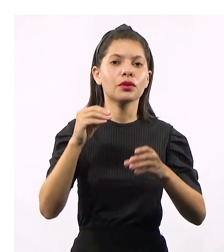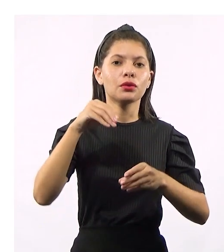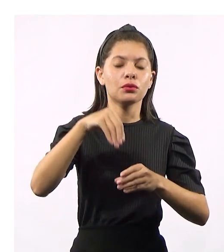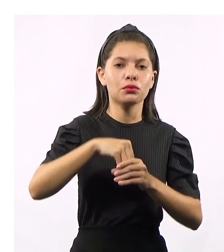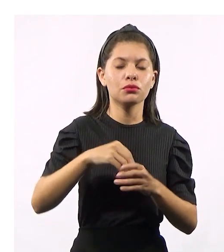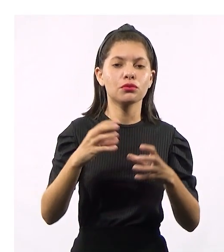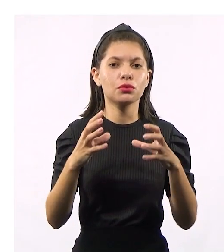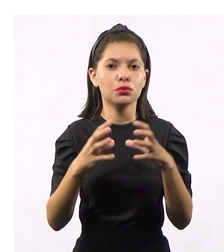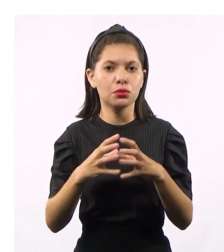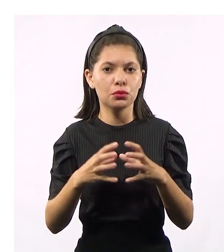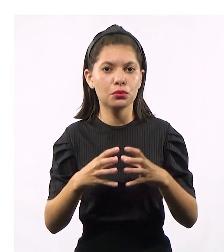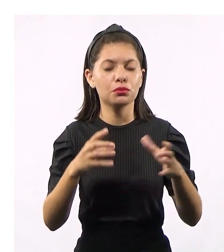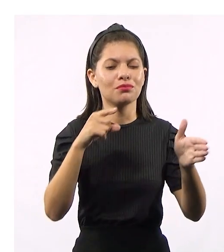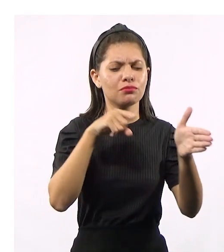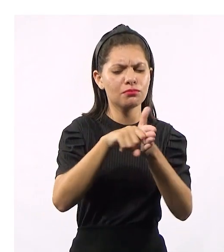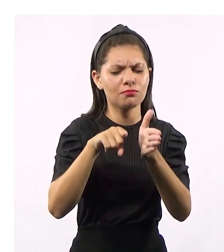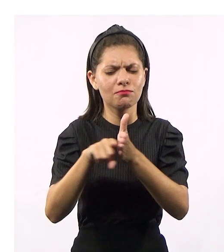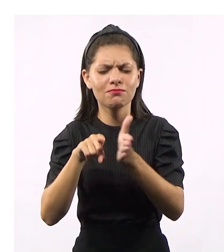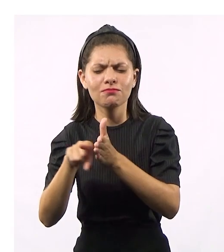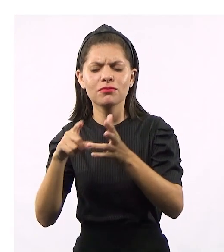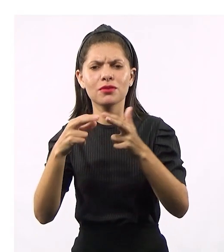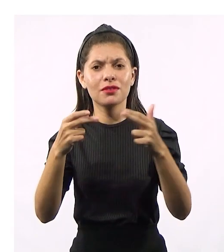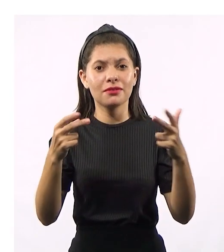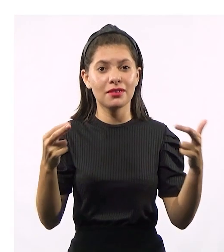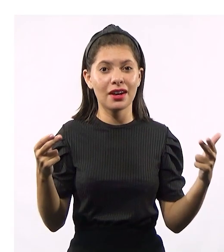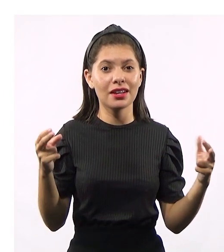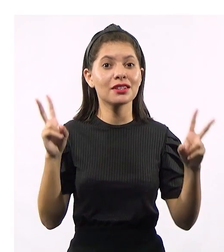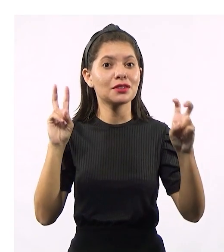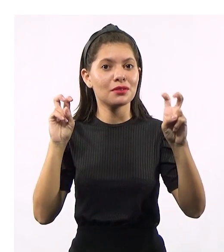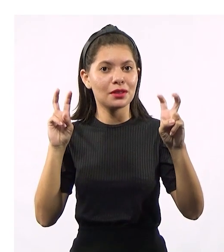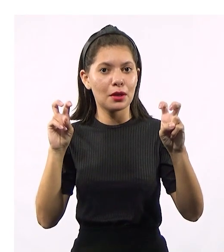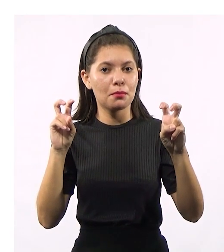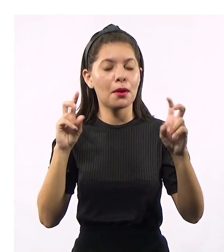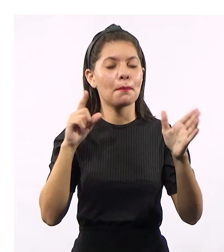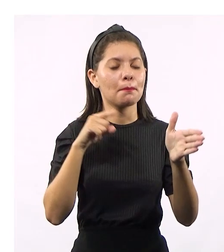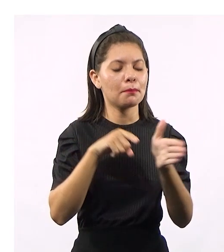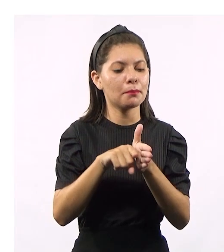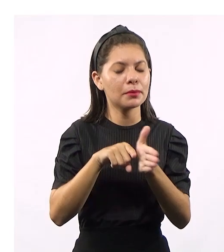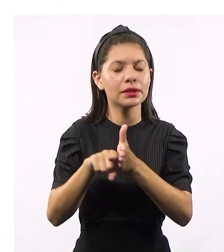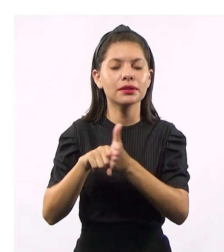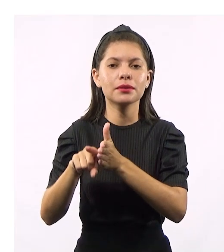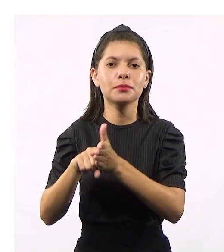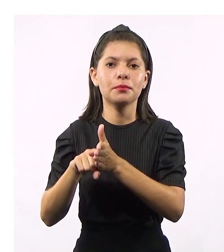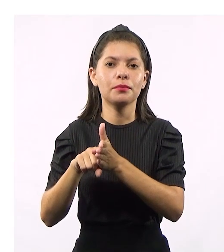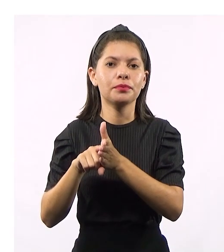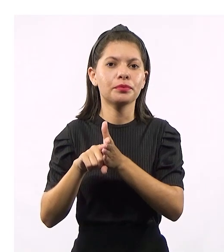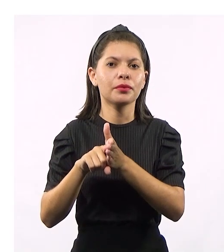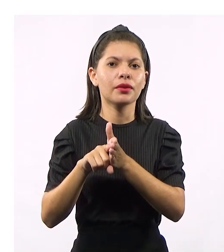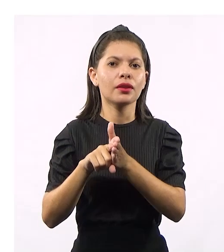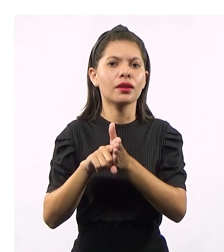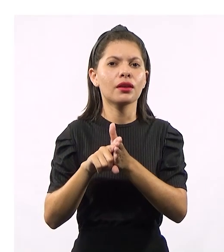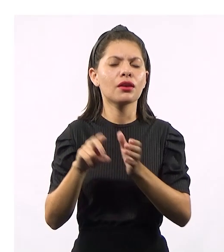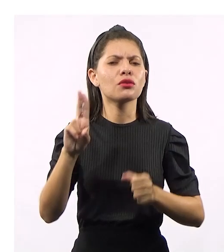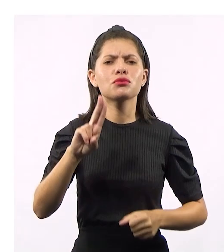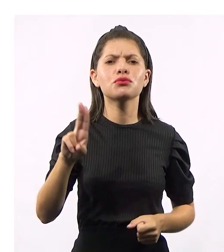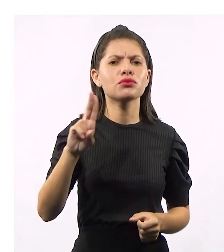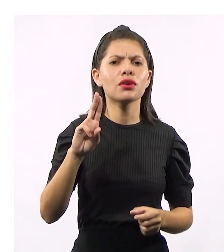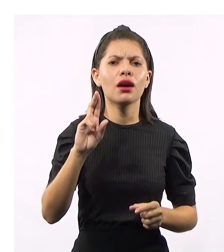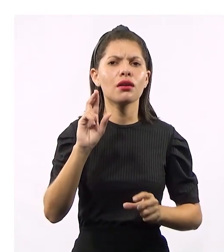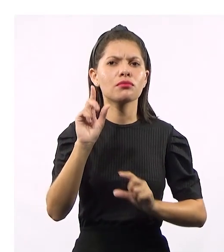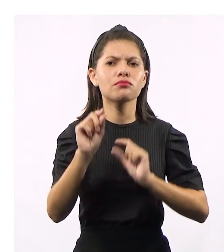um grupo de questões acerca do tema pesquisado. Então, por que a gente vai utilizar um